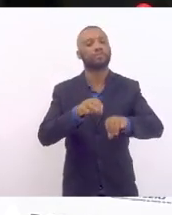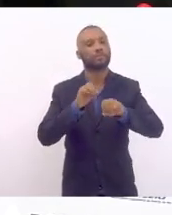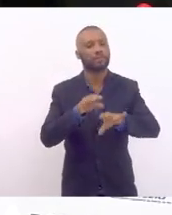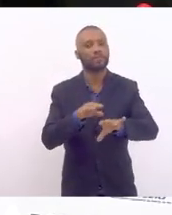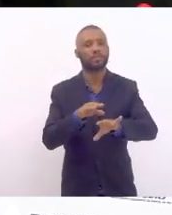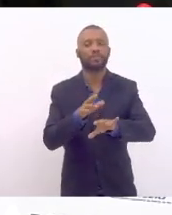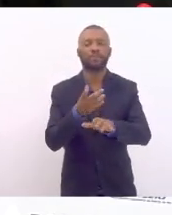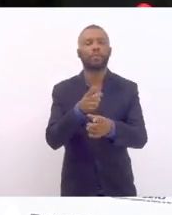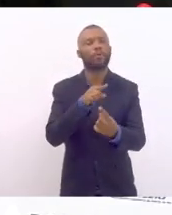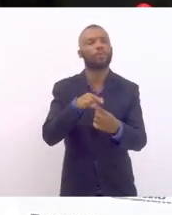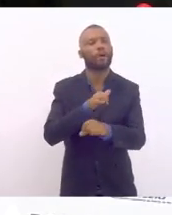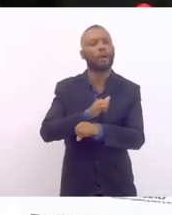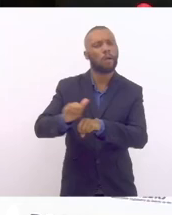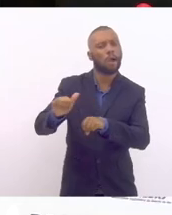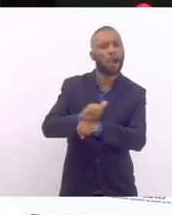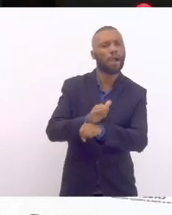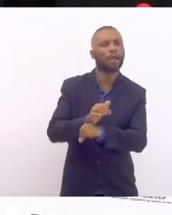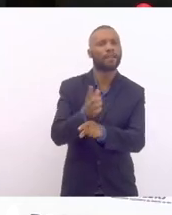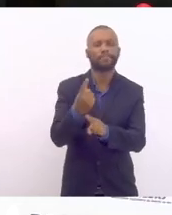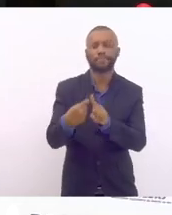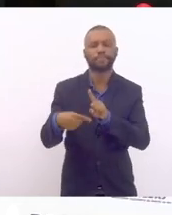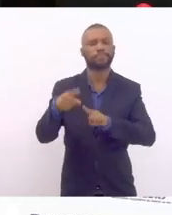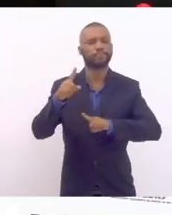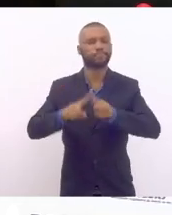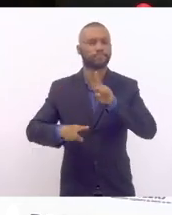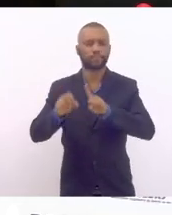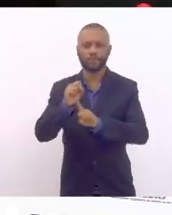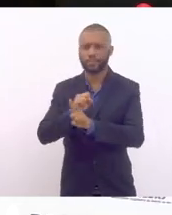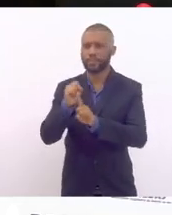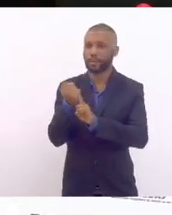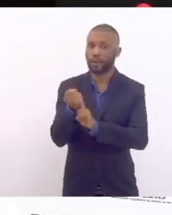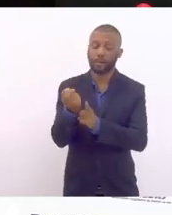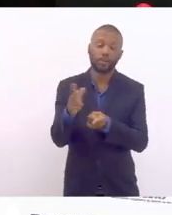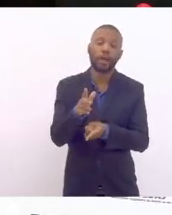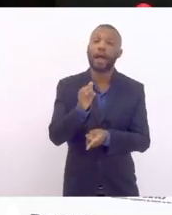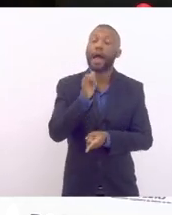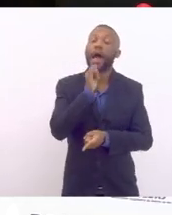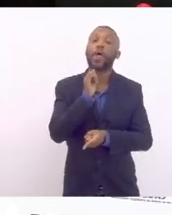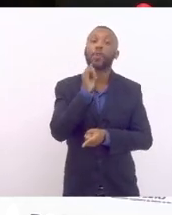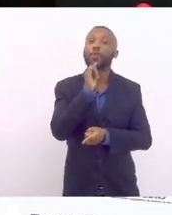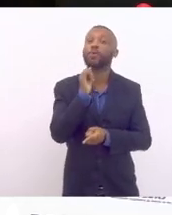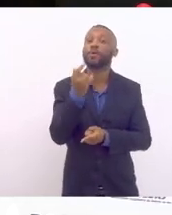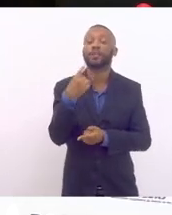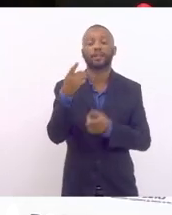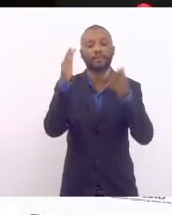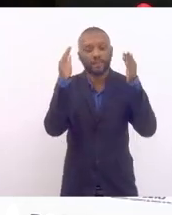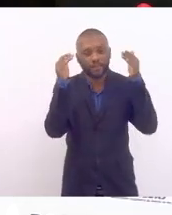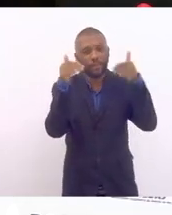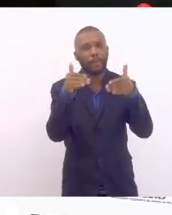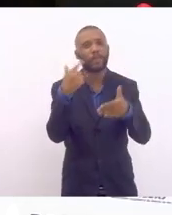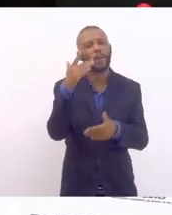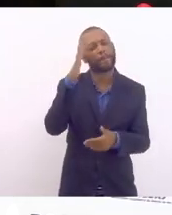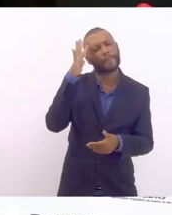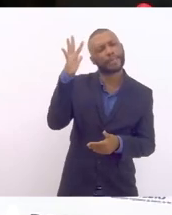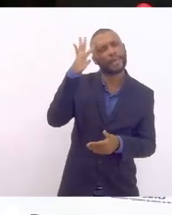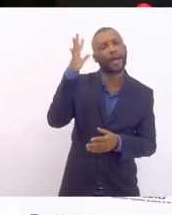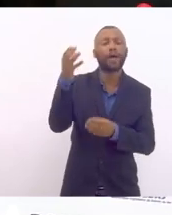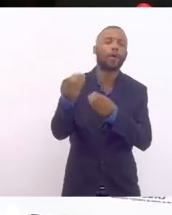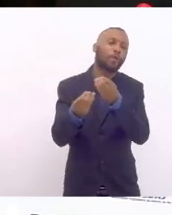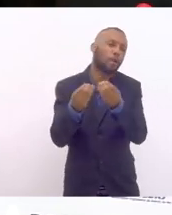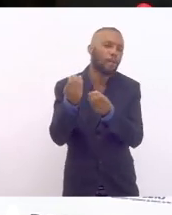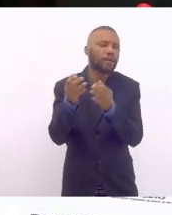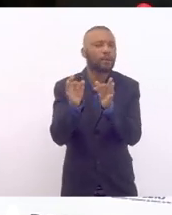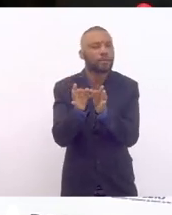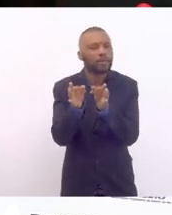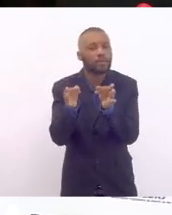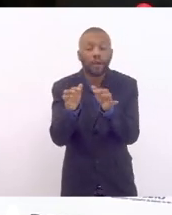instituições estratégicos do desenvolvimento não é à toa que a gente tá aqui nesse fórum para e como né o